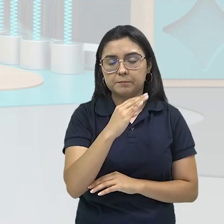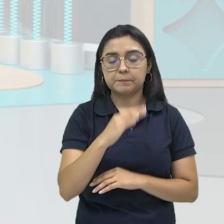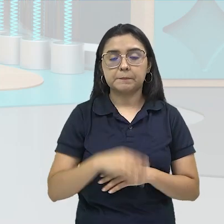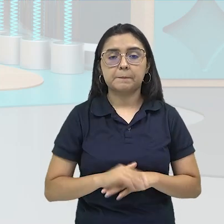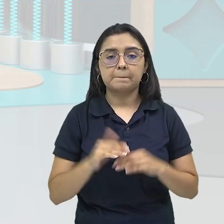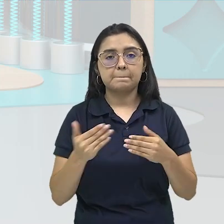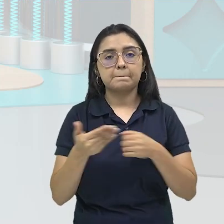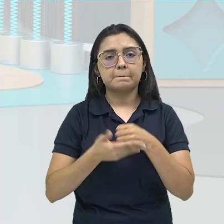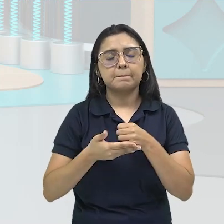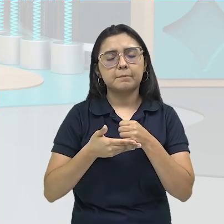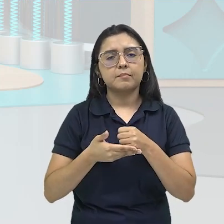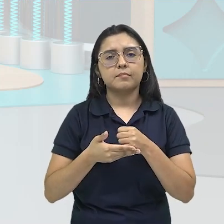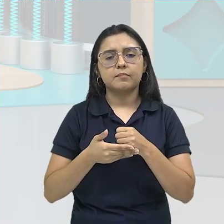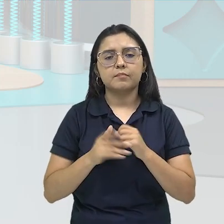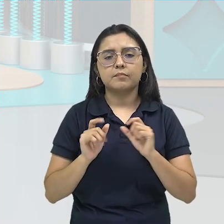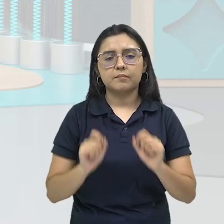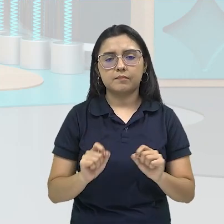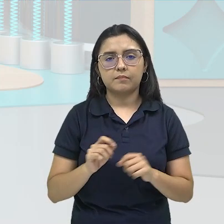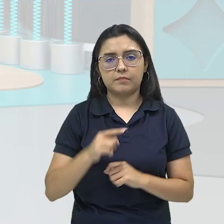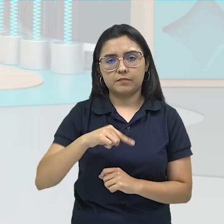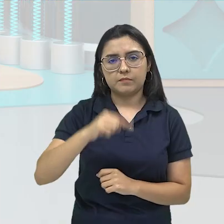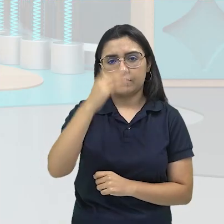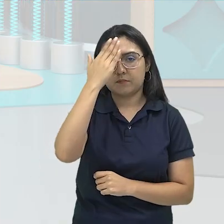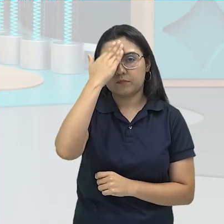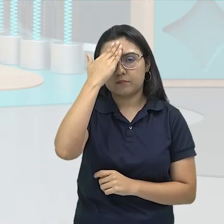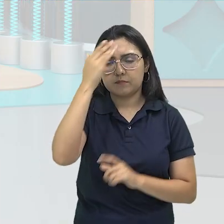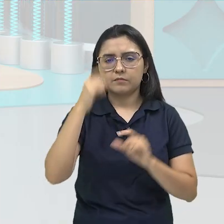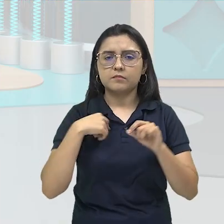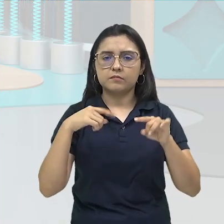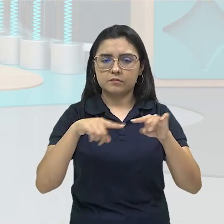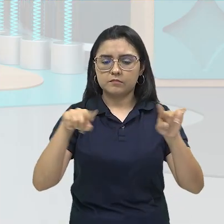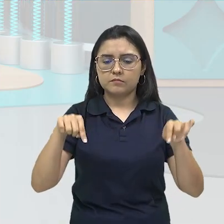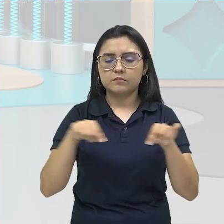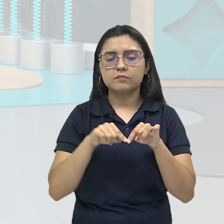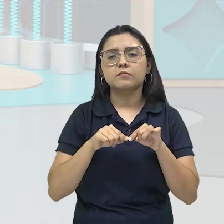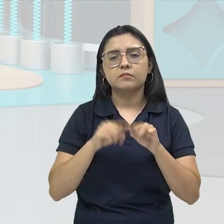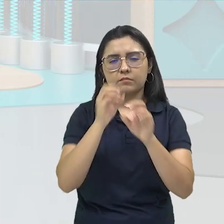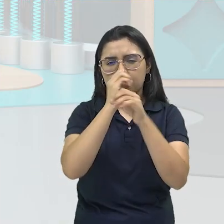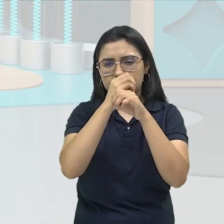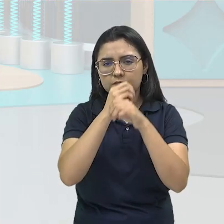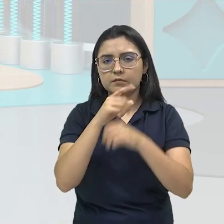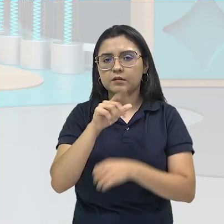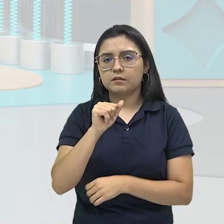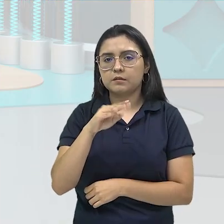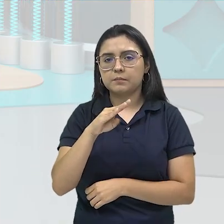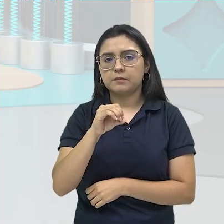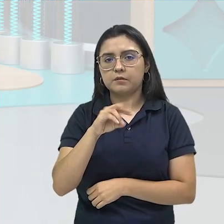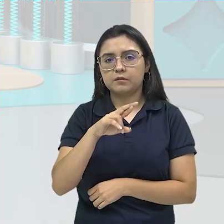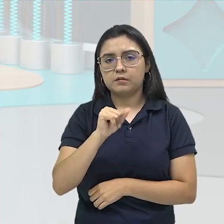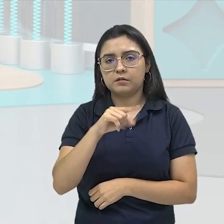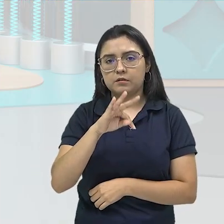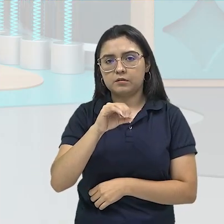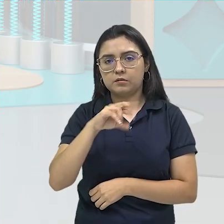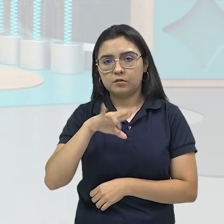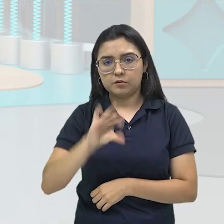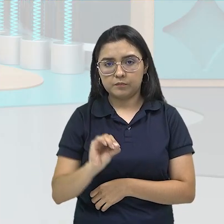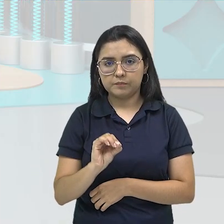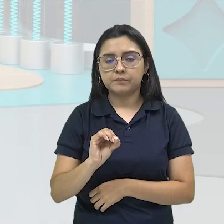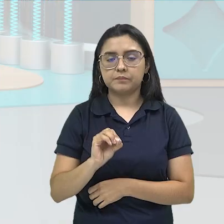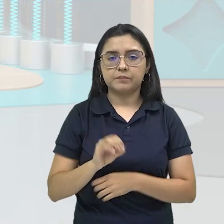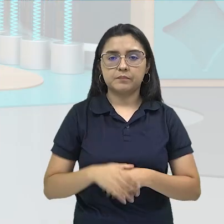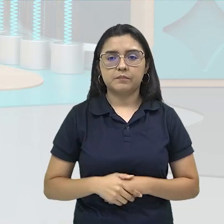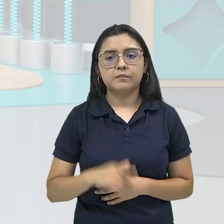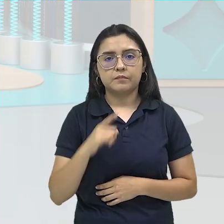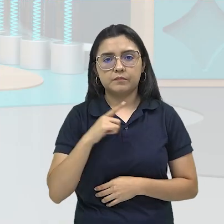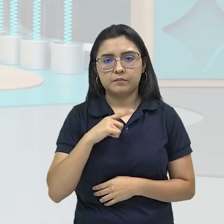nisso, vocês sabem o que é um laboratório científico, né? Com base aí, olha, a gente já viu que tem o tradicional e o lado